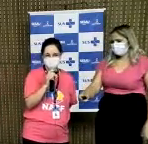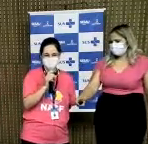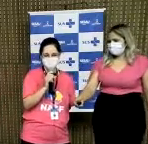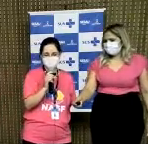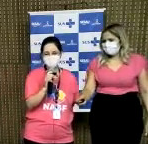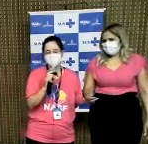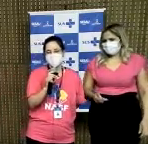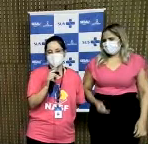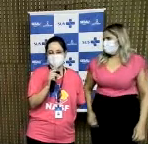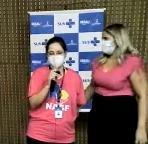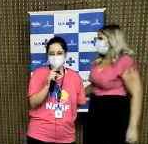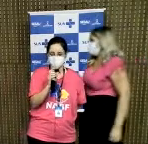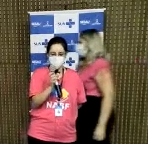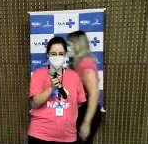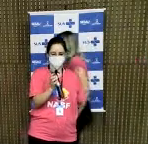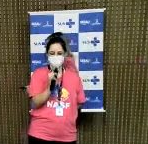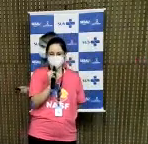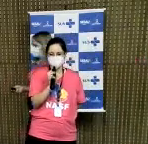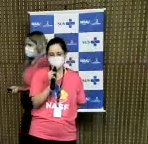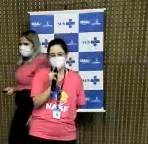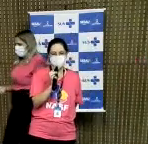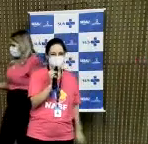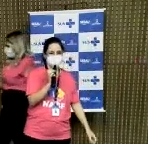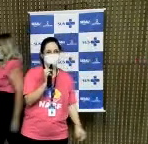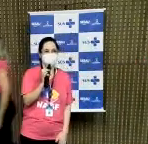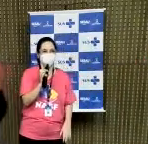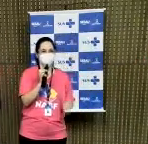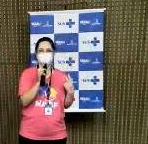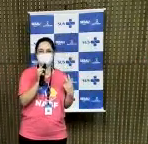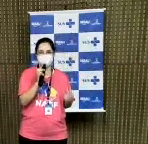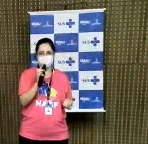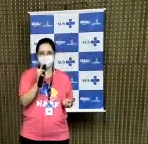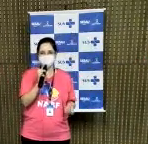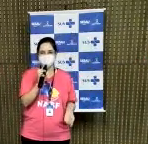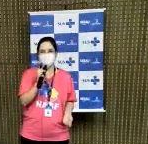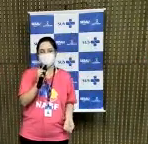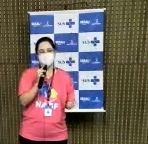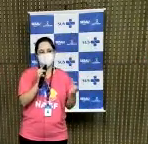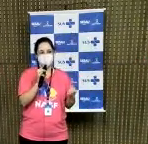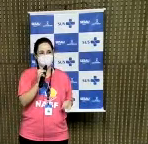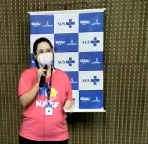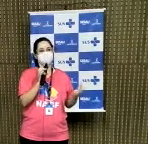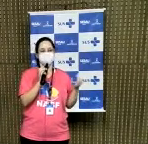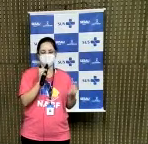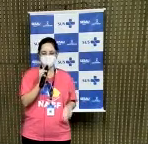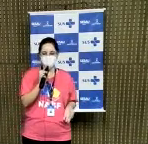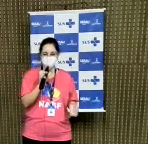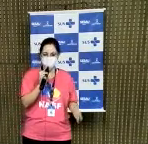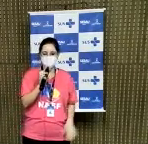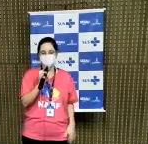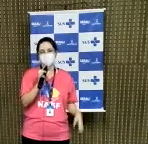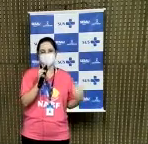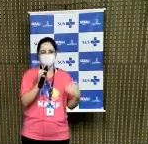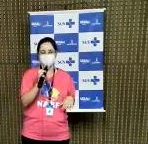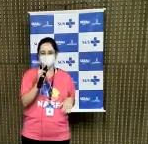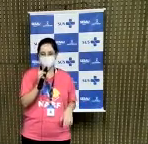Olá, boa tarde. Bem, a nossa equipe NASF é composta por 2 médicas, pediatra,